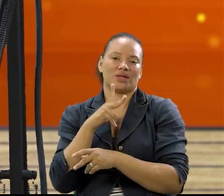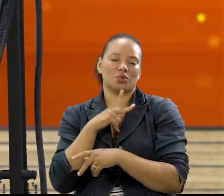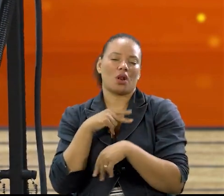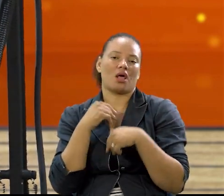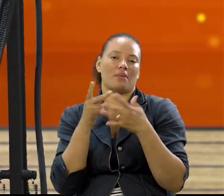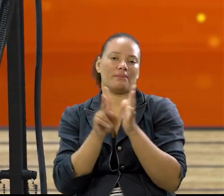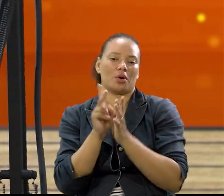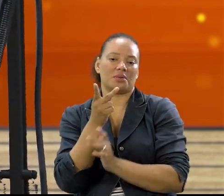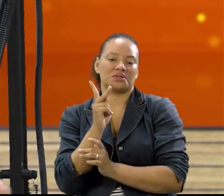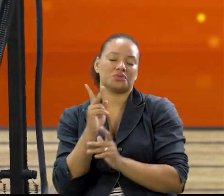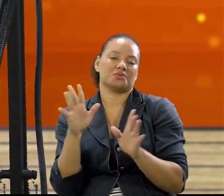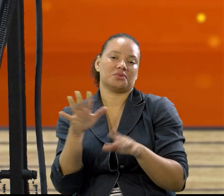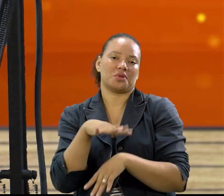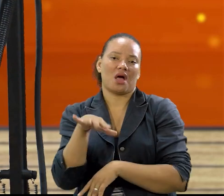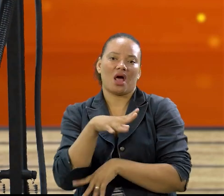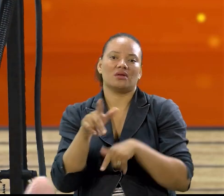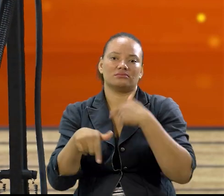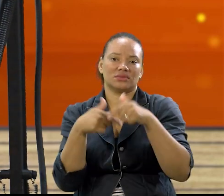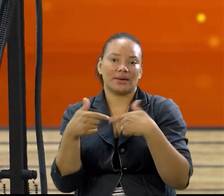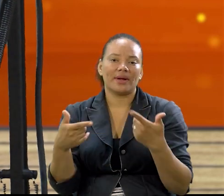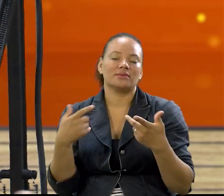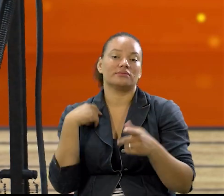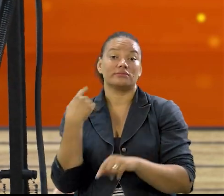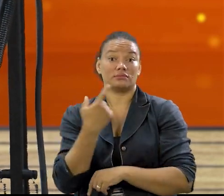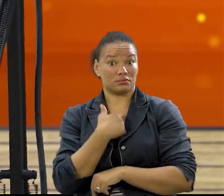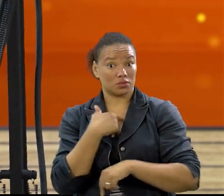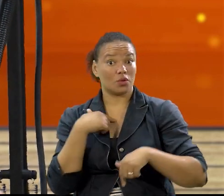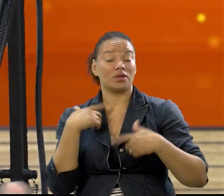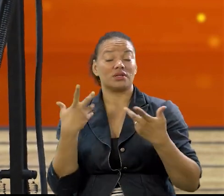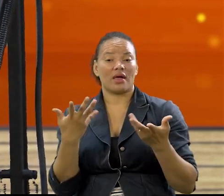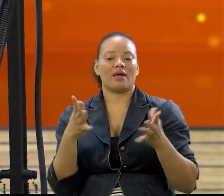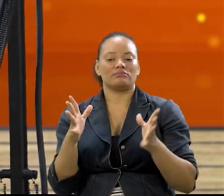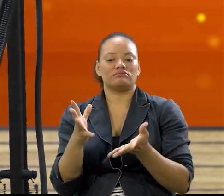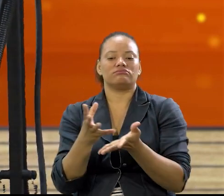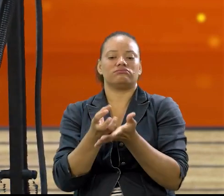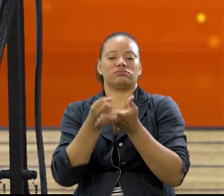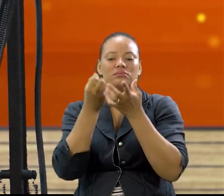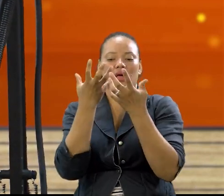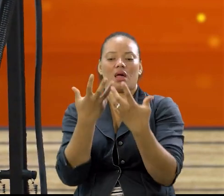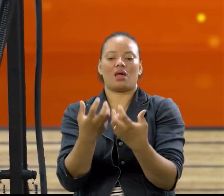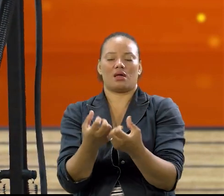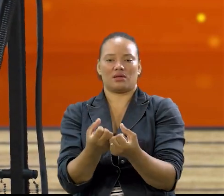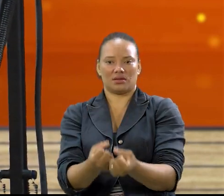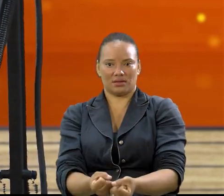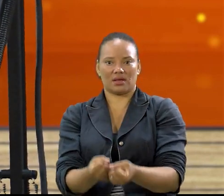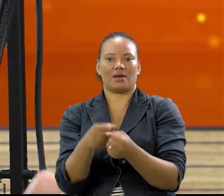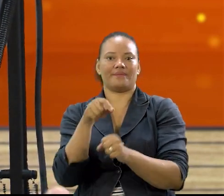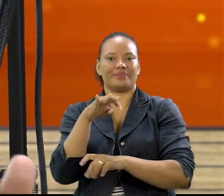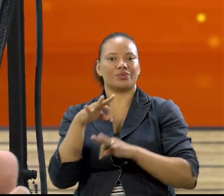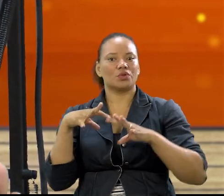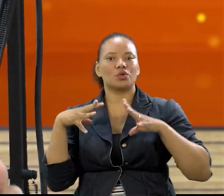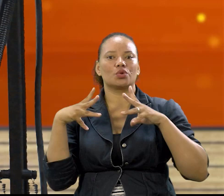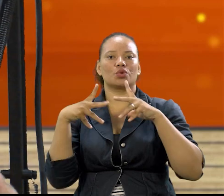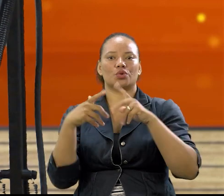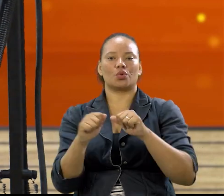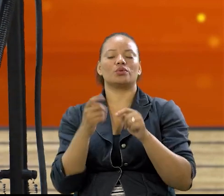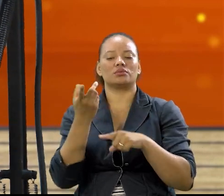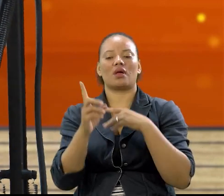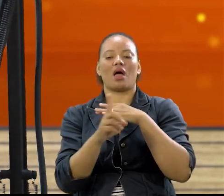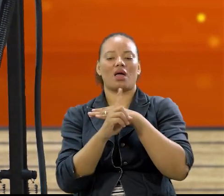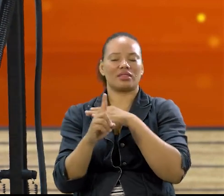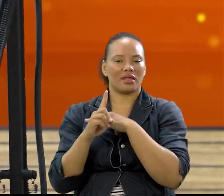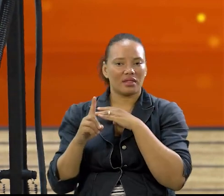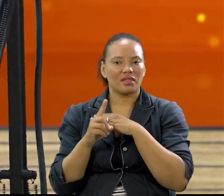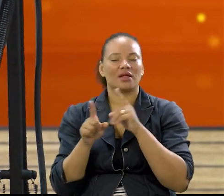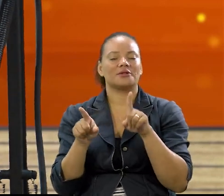pessoal mesmo ou no ambiente de trabalho mas a gente procura acolher né por isso que nós tem esse esse núcleo que